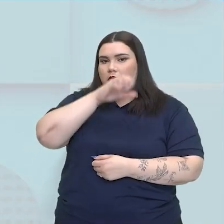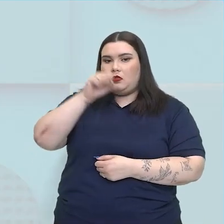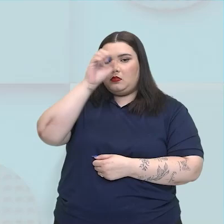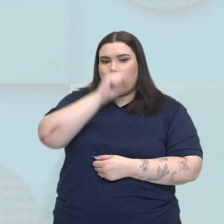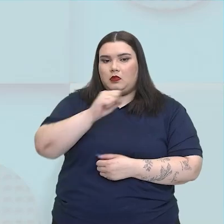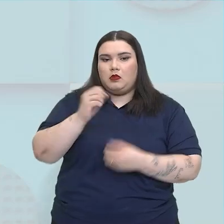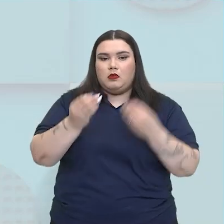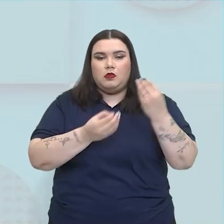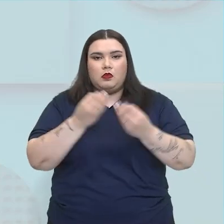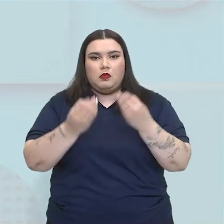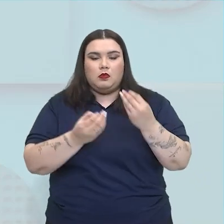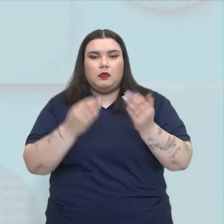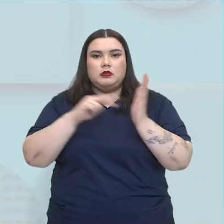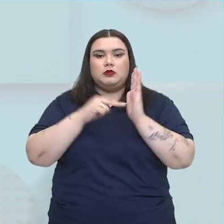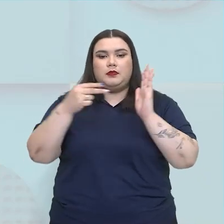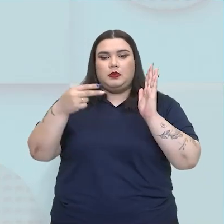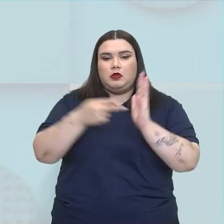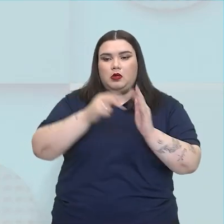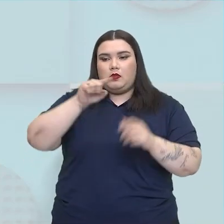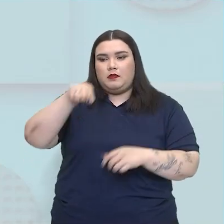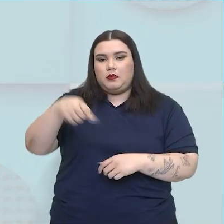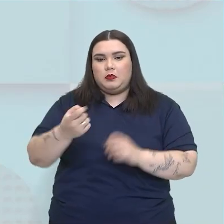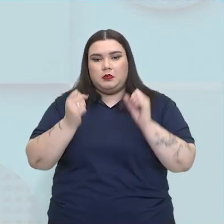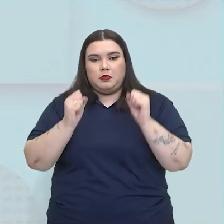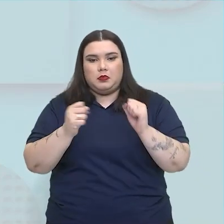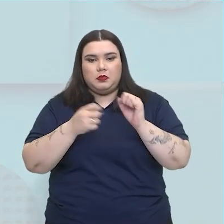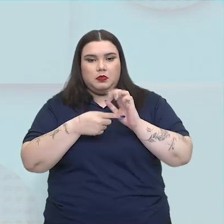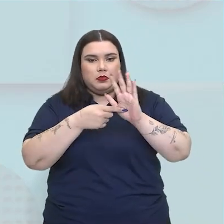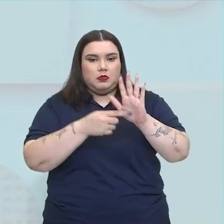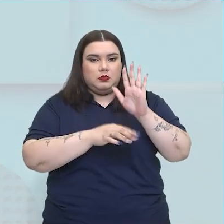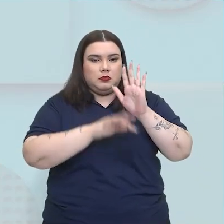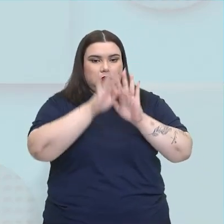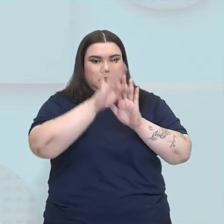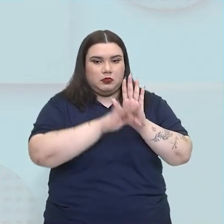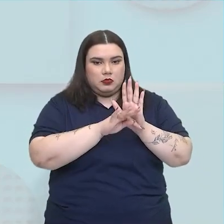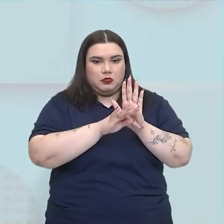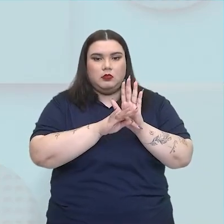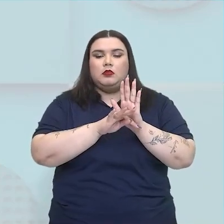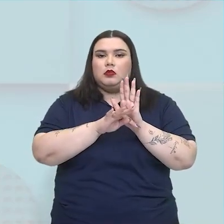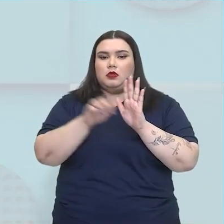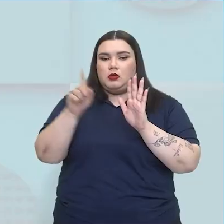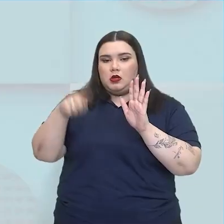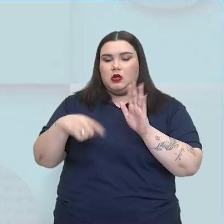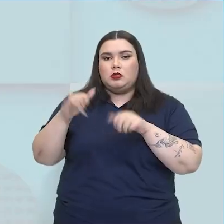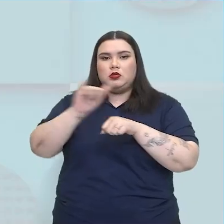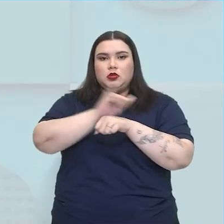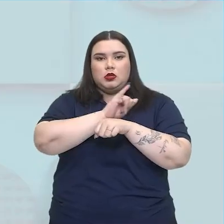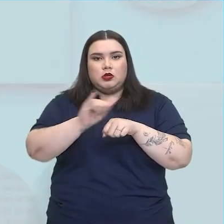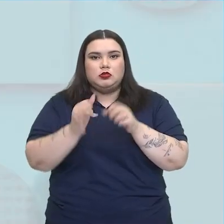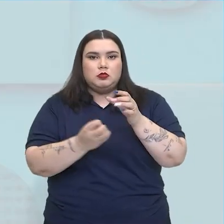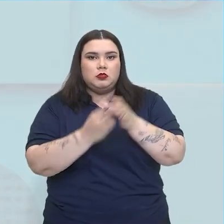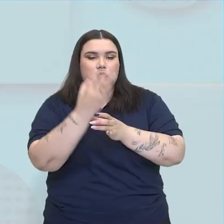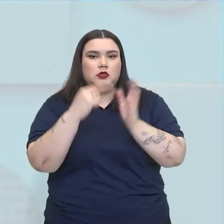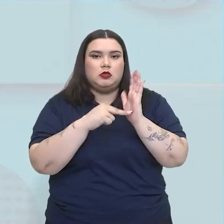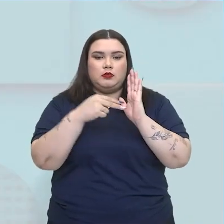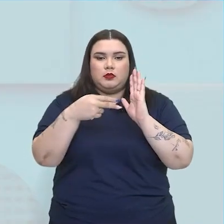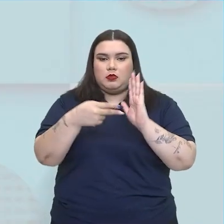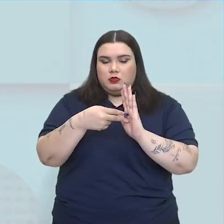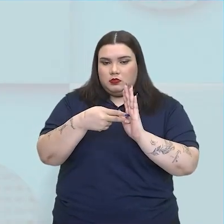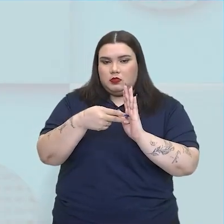os efeitos de sentido que a vírgula pode produzir no texto. Aliás, ela é uma ferramenta de produção de